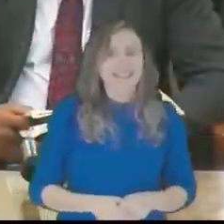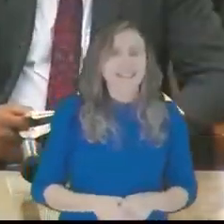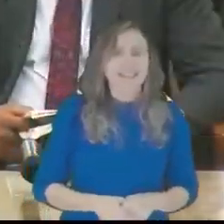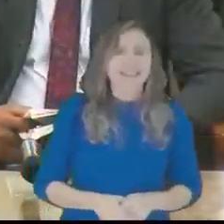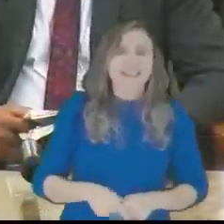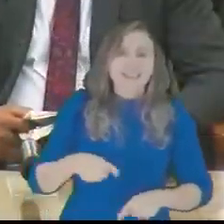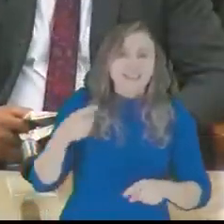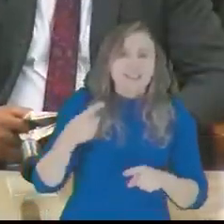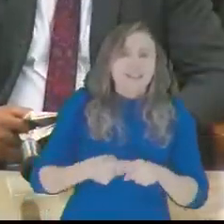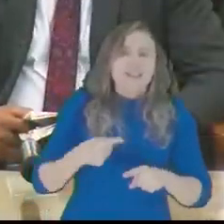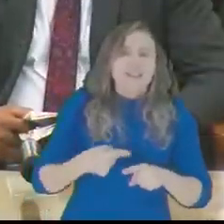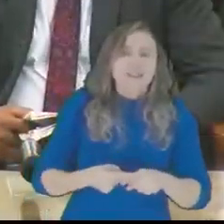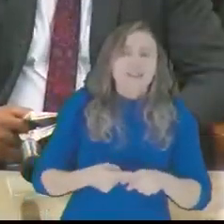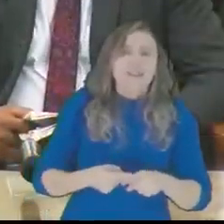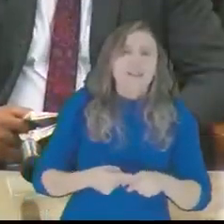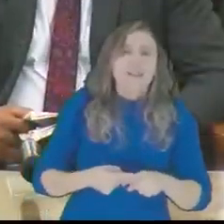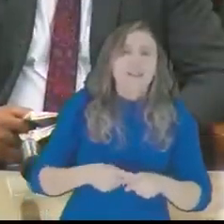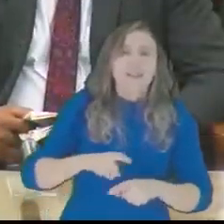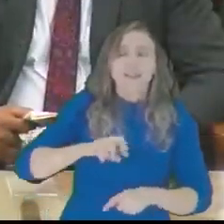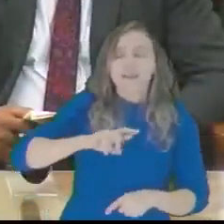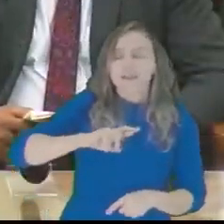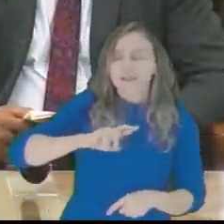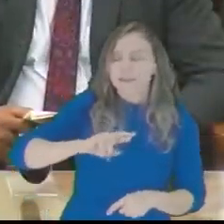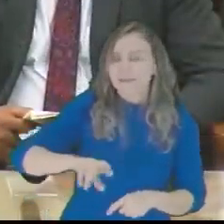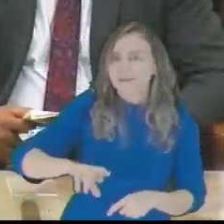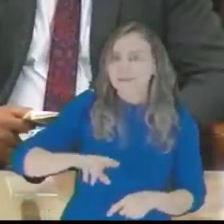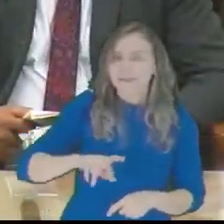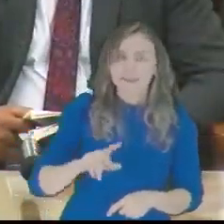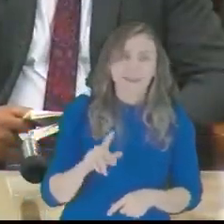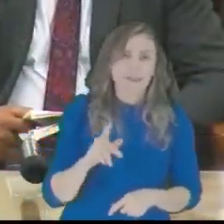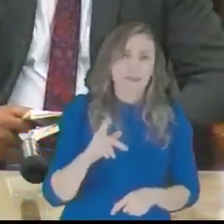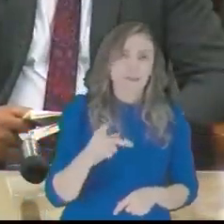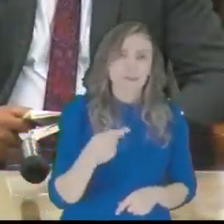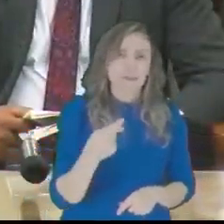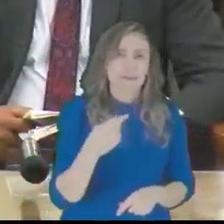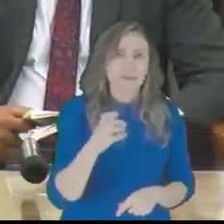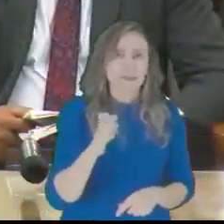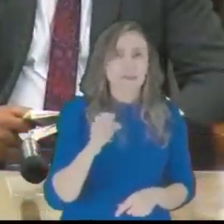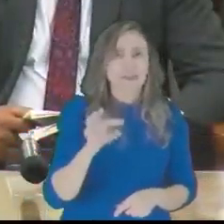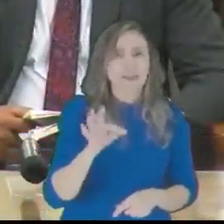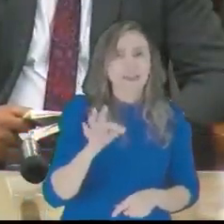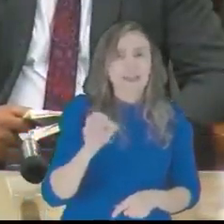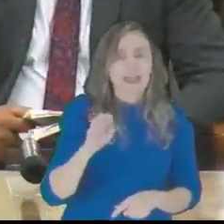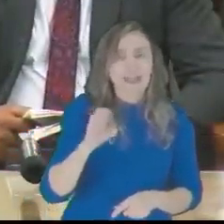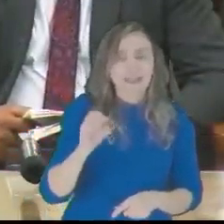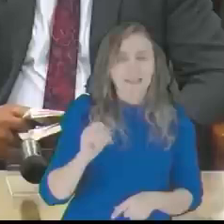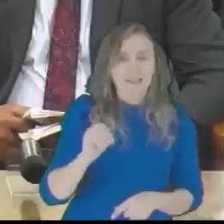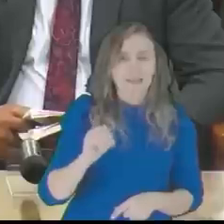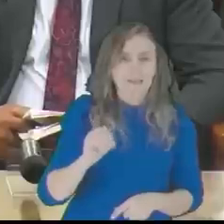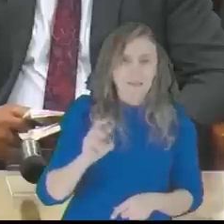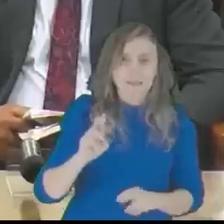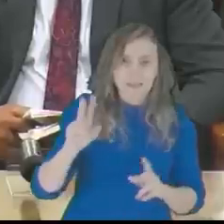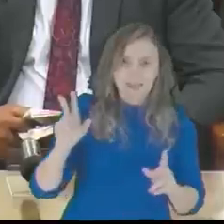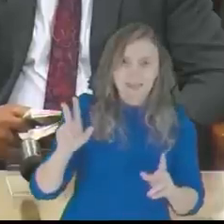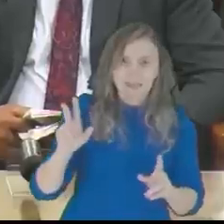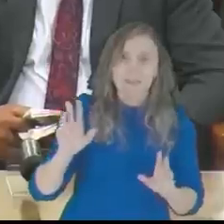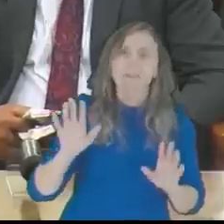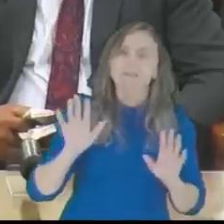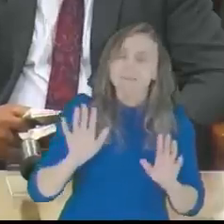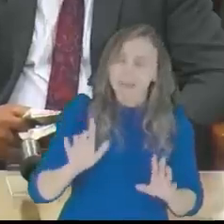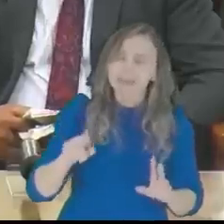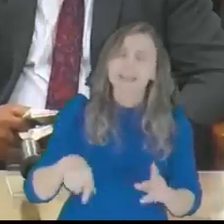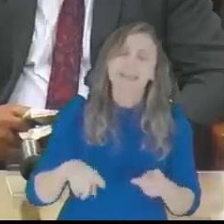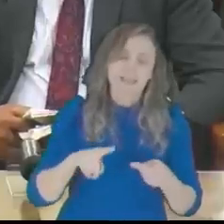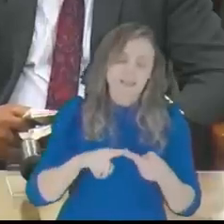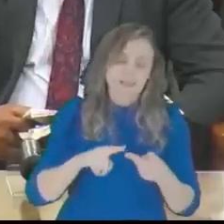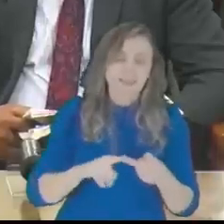Porque ele não é hétero, ele é halo. É a mesma essência de Jesus. É o mesmo poder de